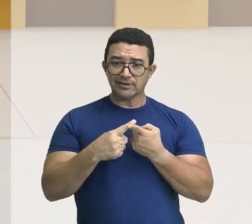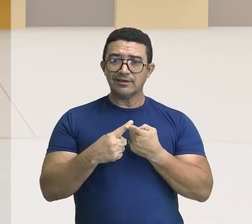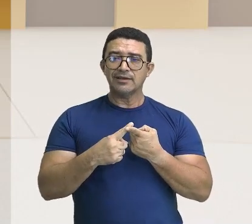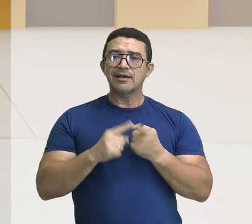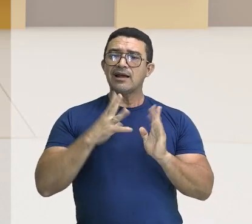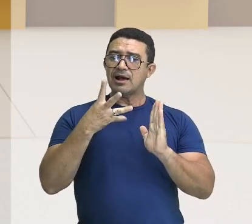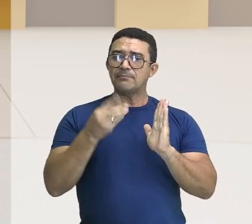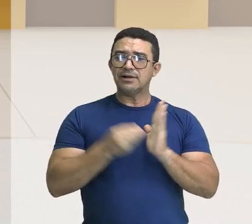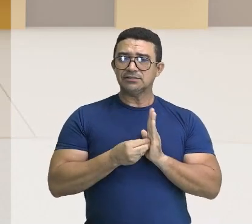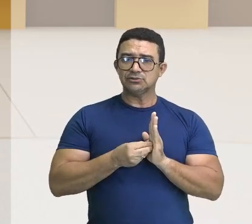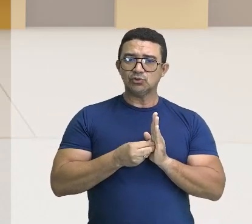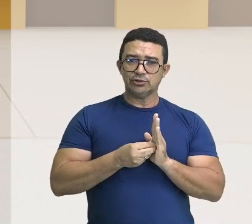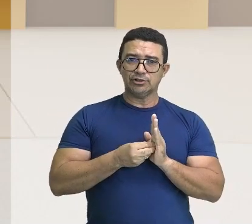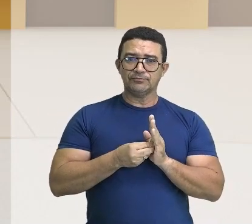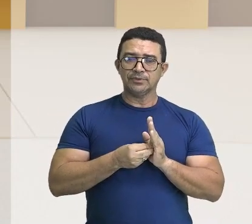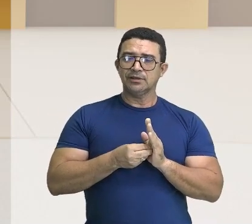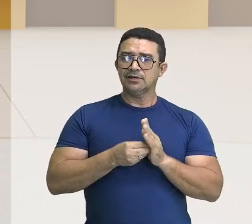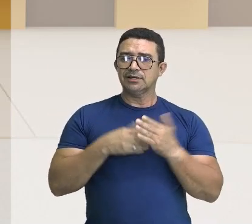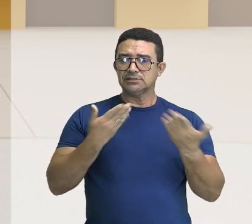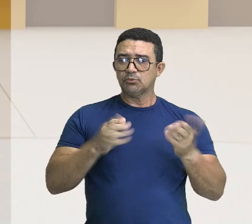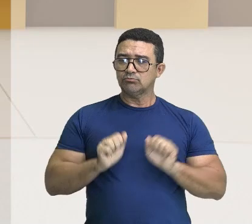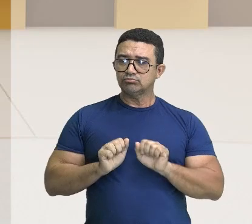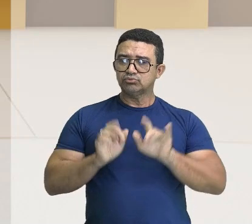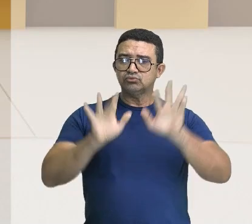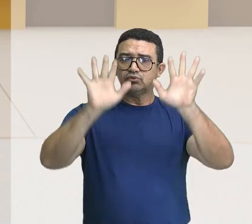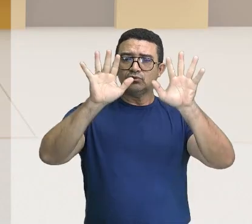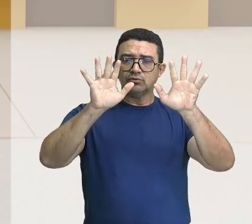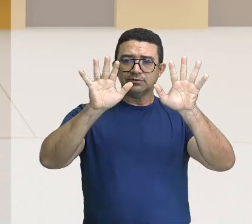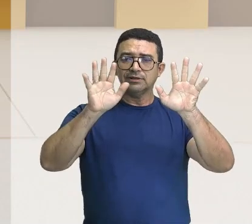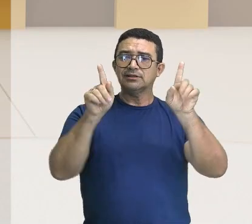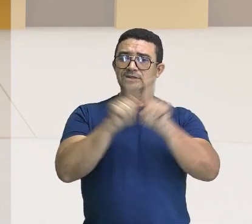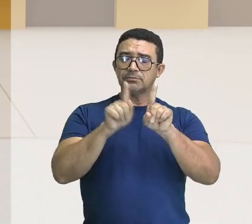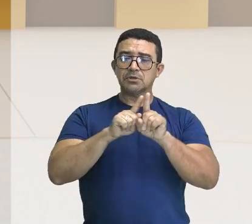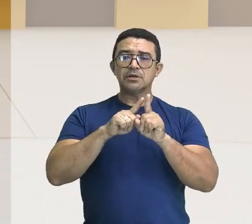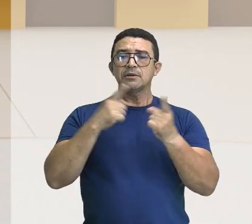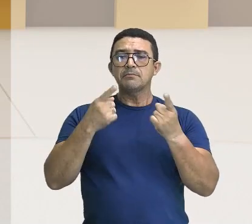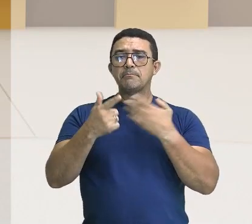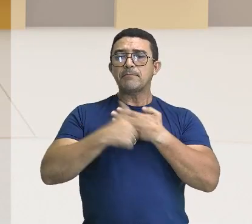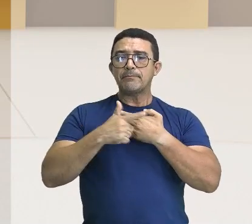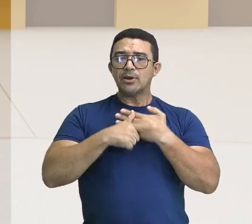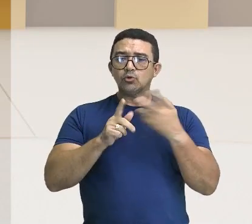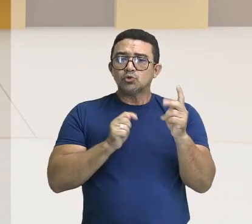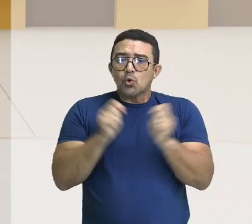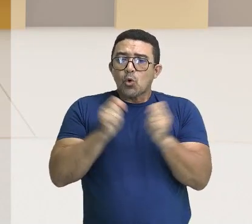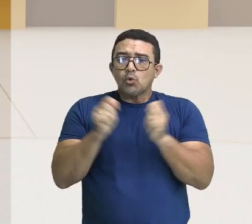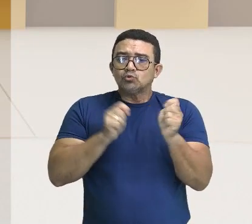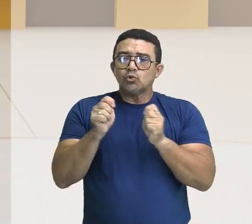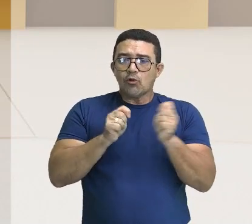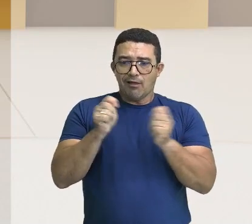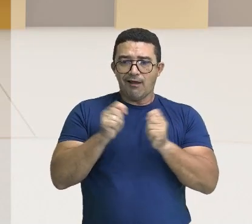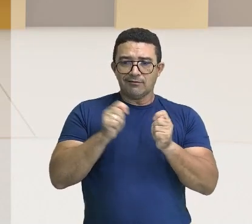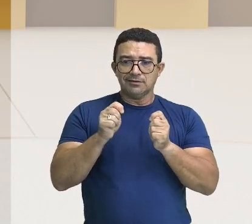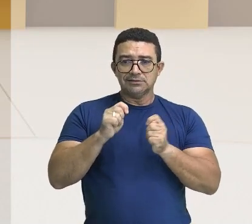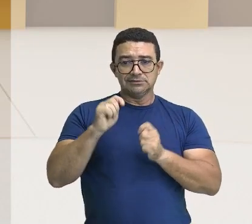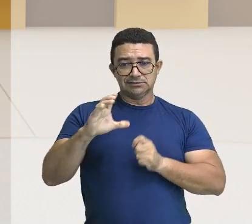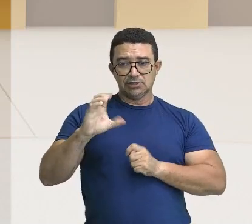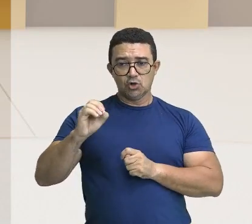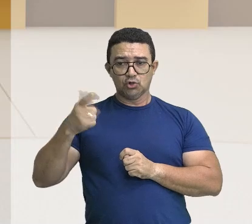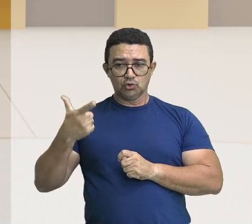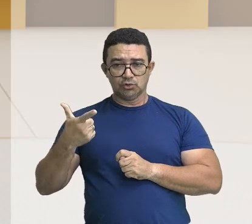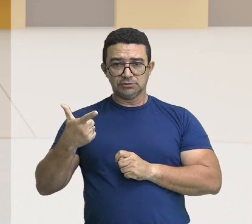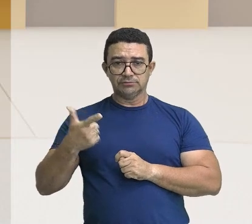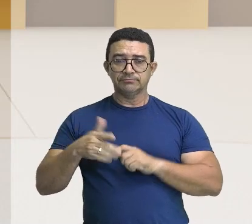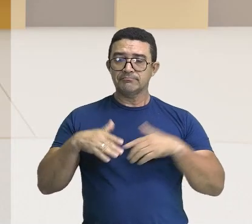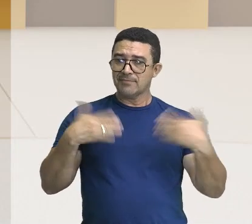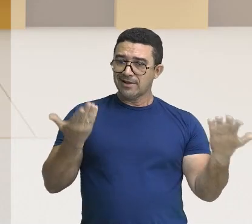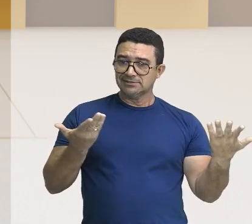né, em relação à emissão dos gases, o papel dela de controlar. Exatamente. Infelizmente, em